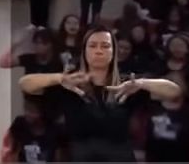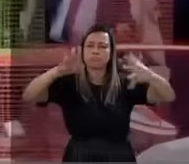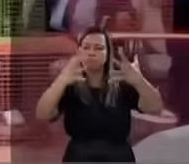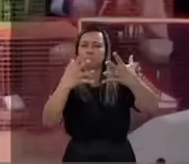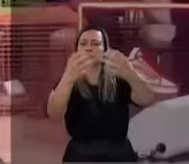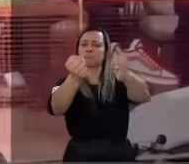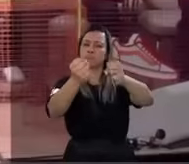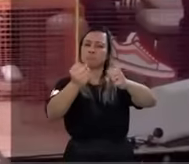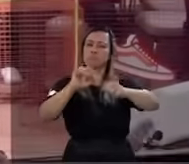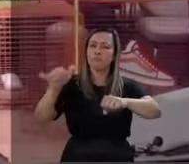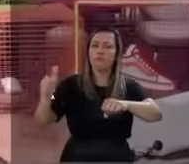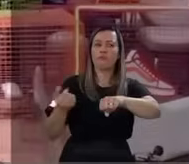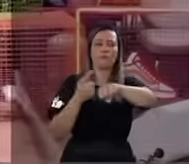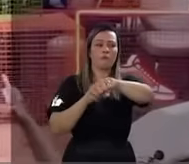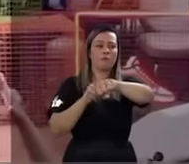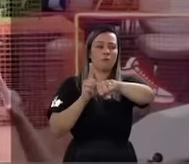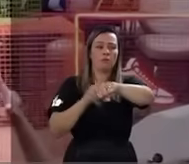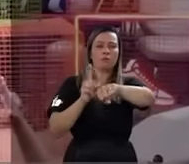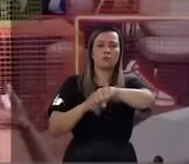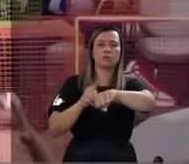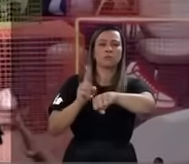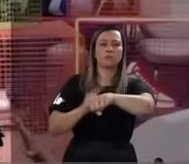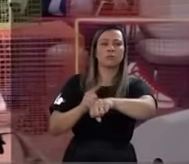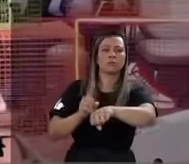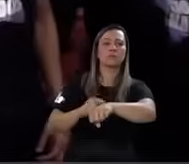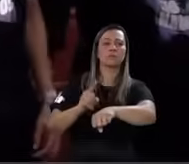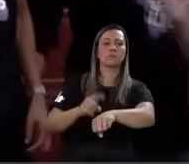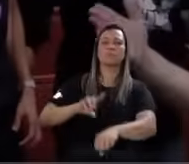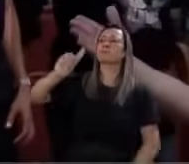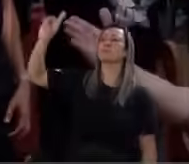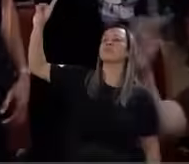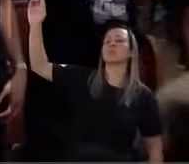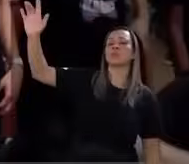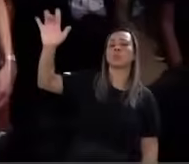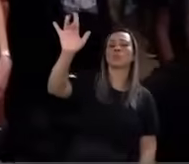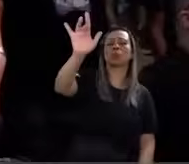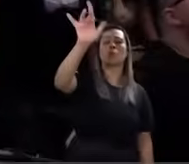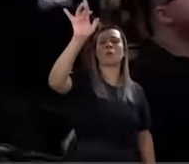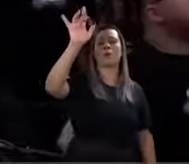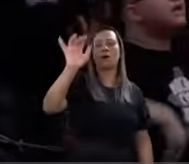Recebe glória. Seja renovado.